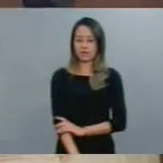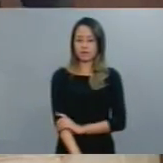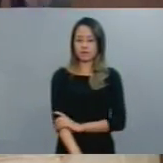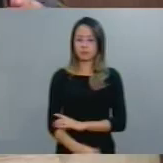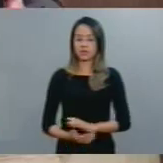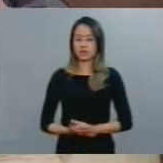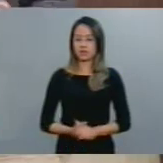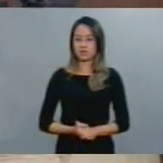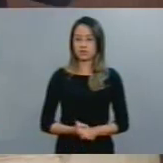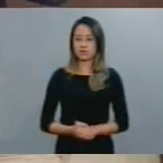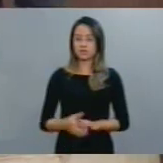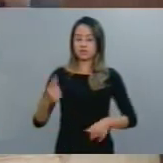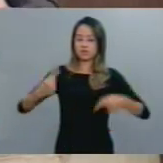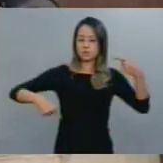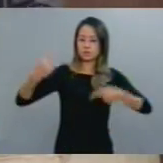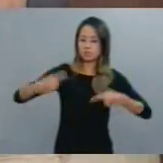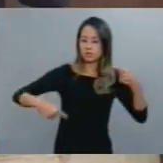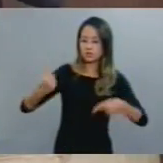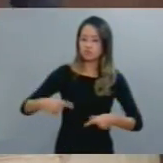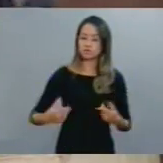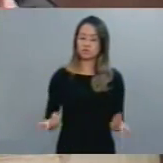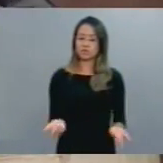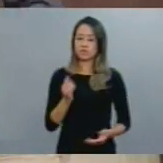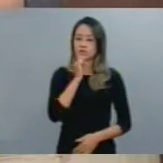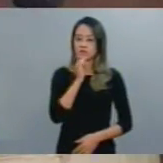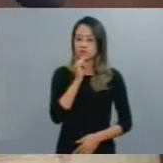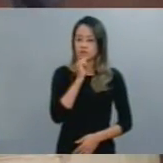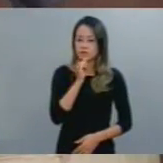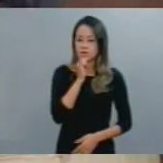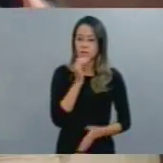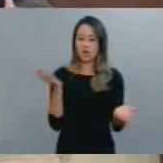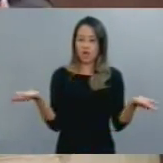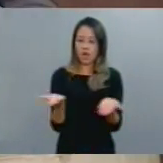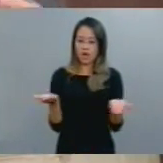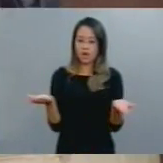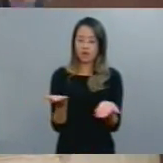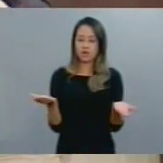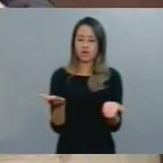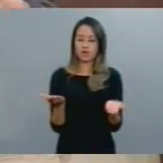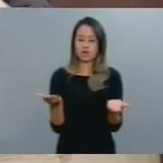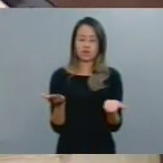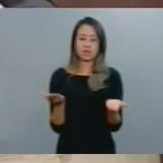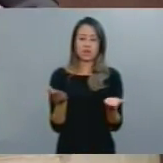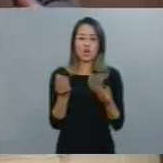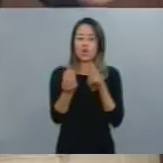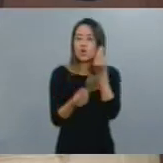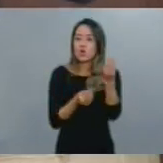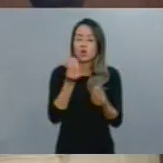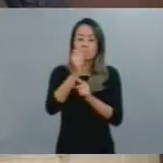maiúsculo. Política como a arte, a instância, a esfera humana e